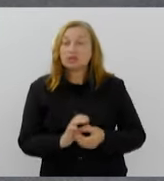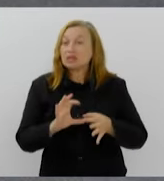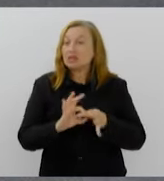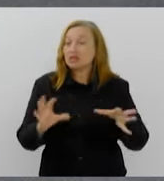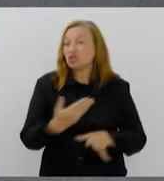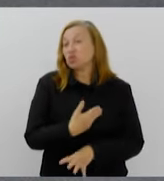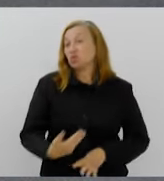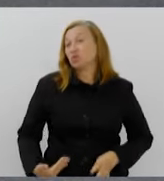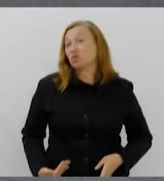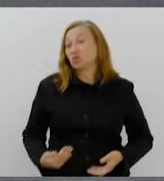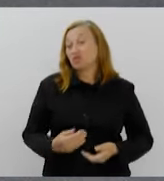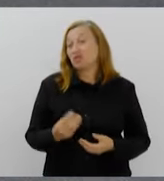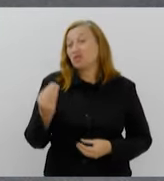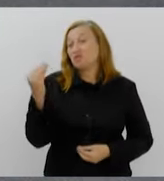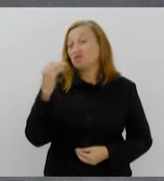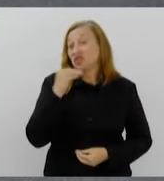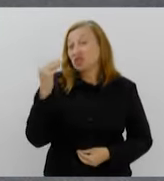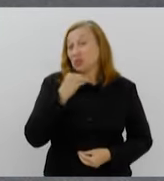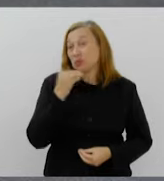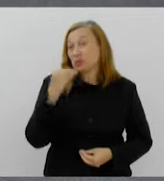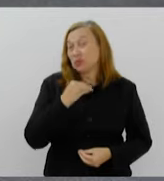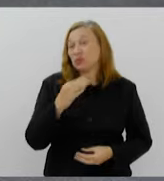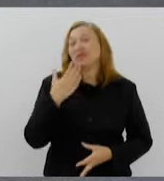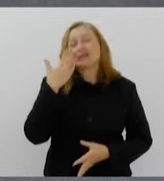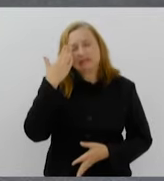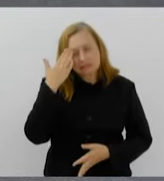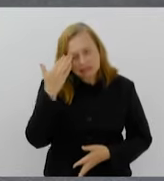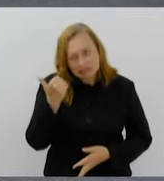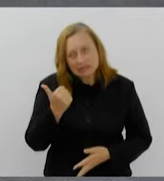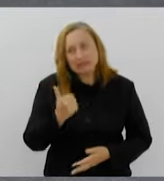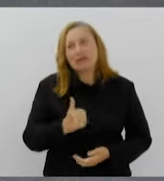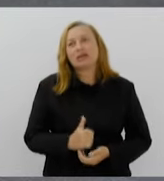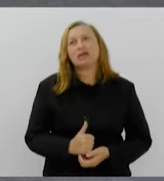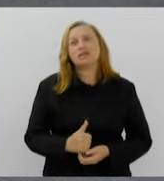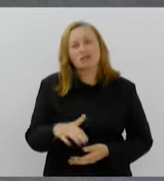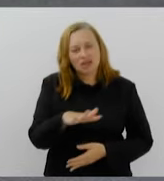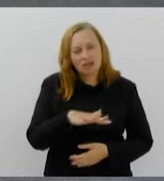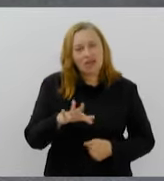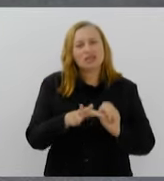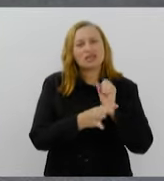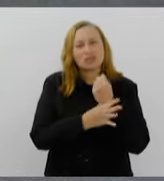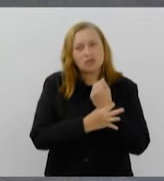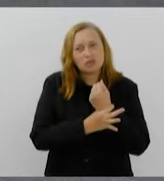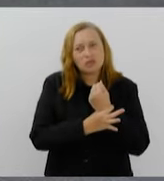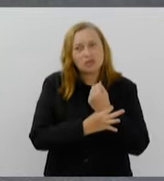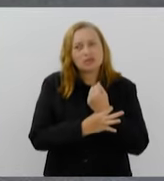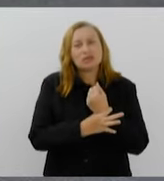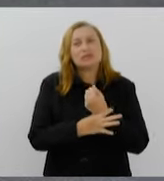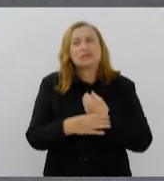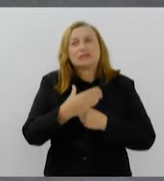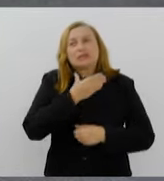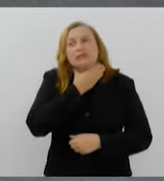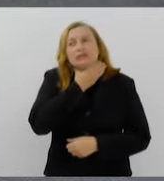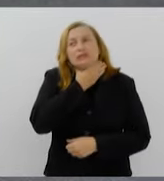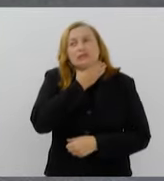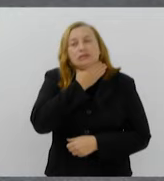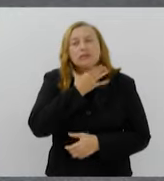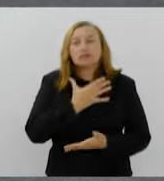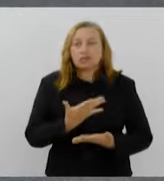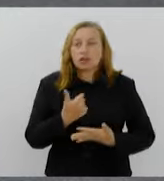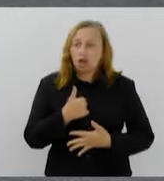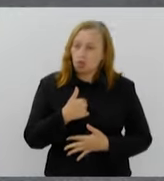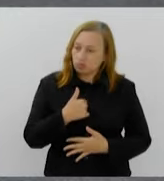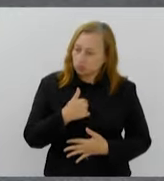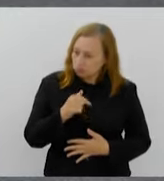governo frágil e a gente sabe que a área da segurança é uma área que vive em crise eu